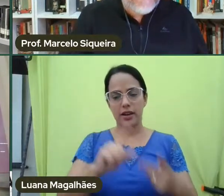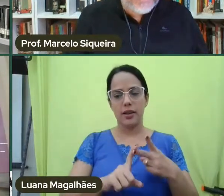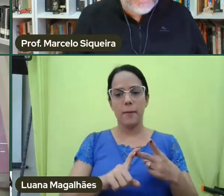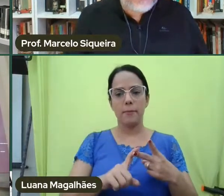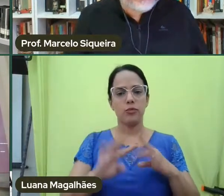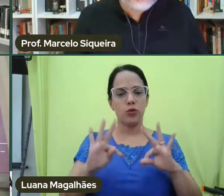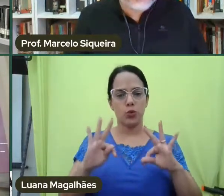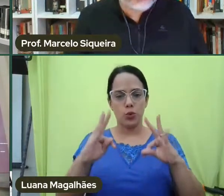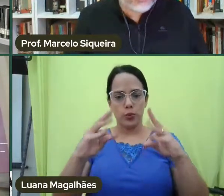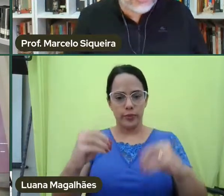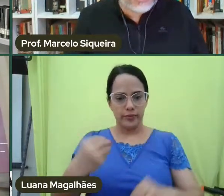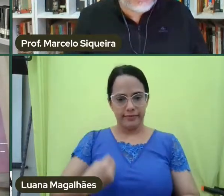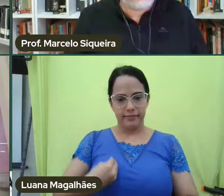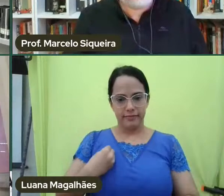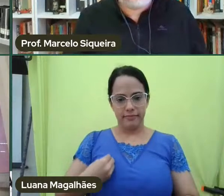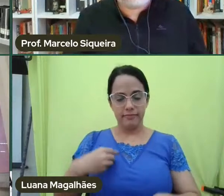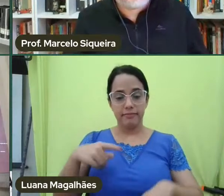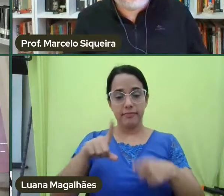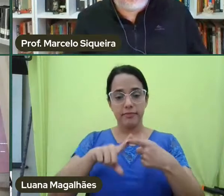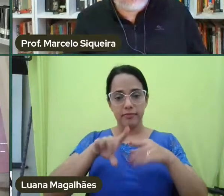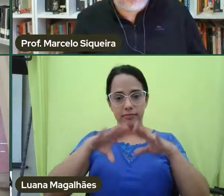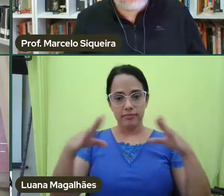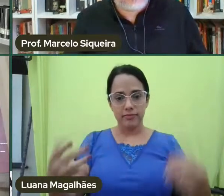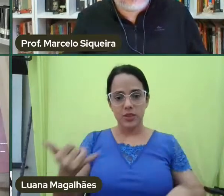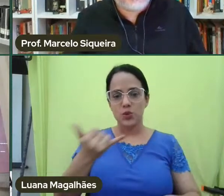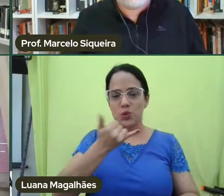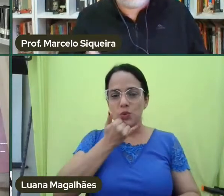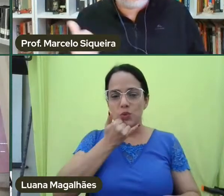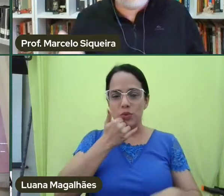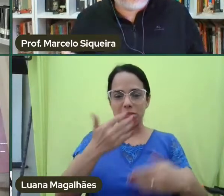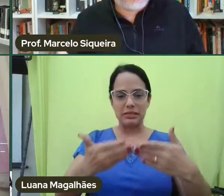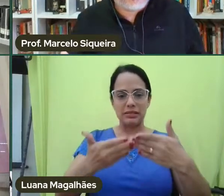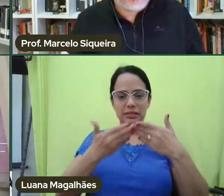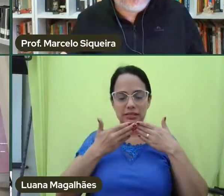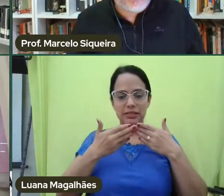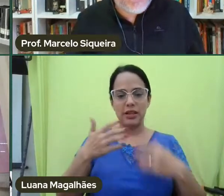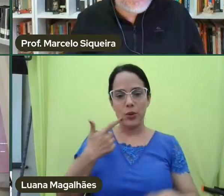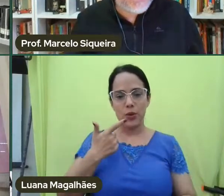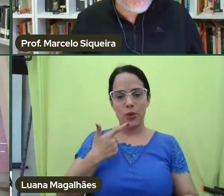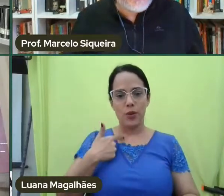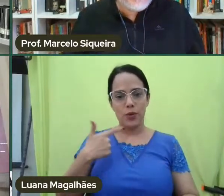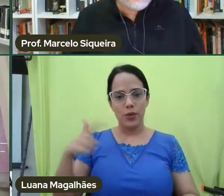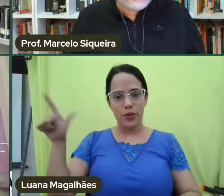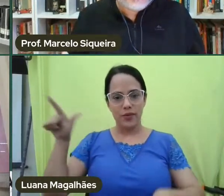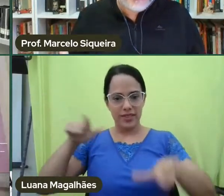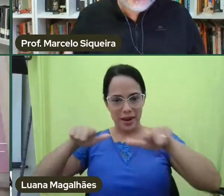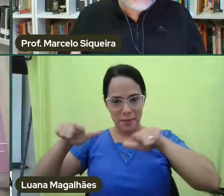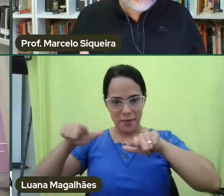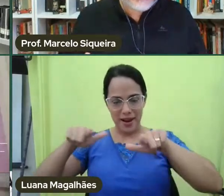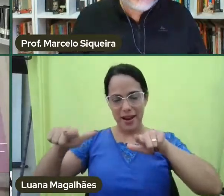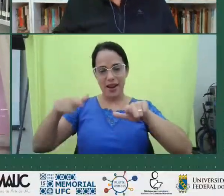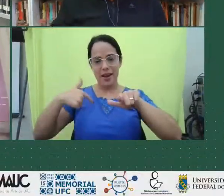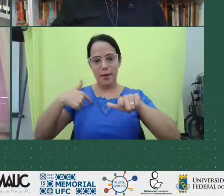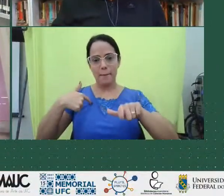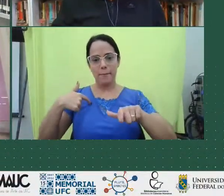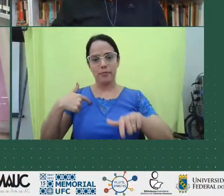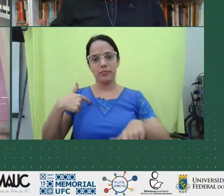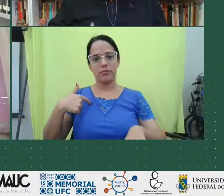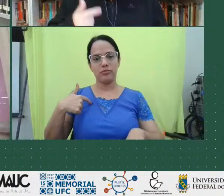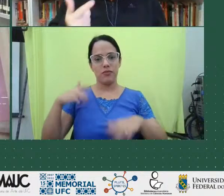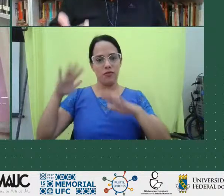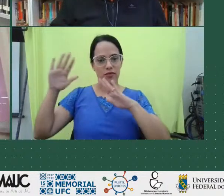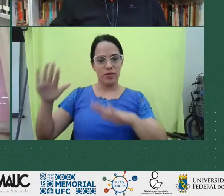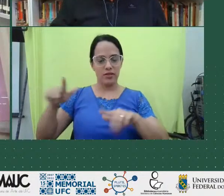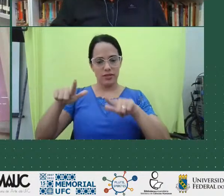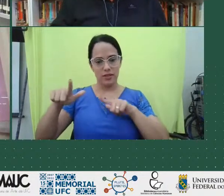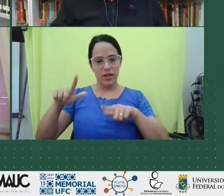mesa, pedindo desculpas que eu vou ter que sair agora, porque eu tenho que ir lá para o Arquivo Nacional trabalhar, né? Vou trabalhar até mais tarde e à